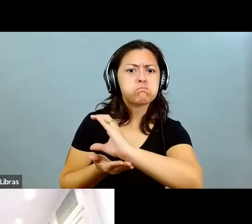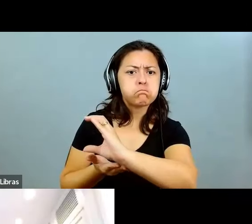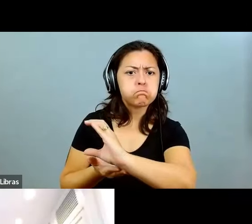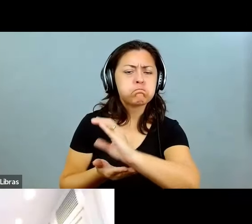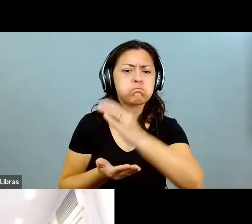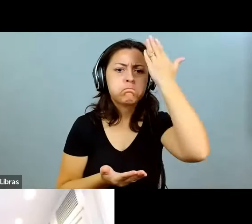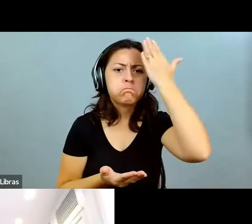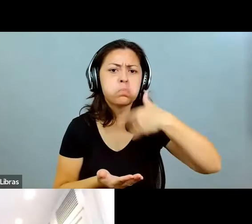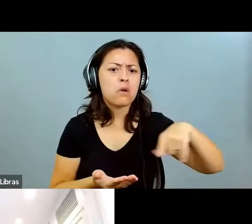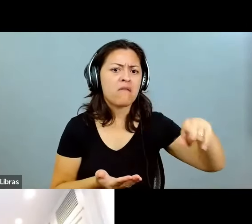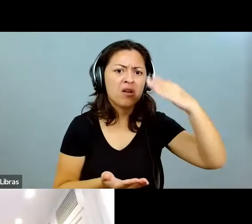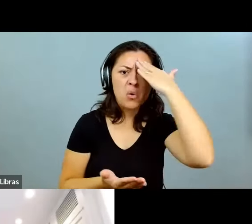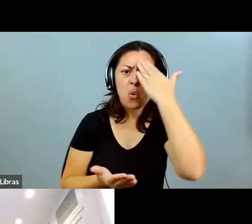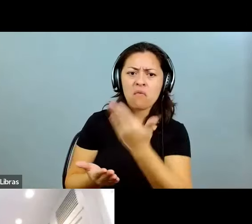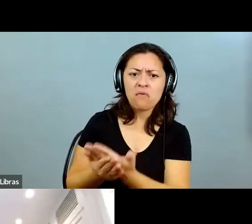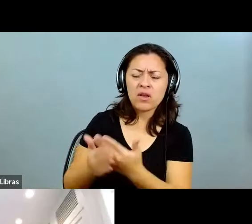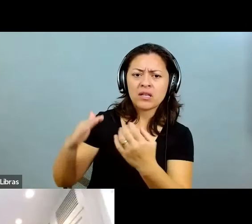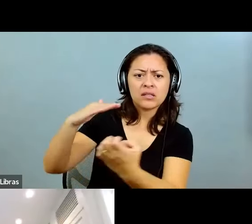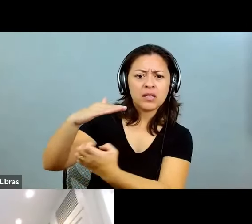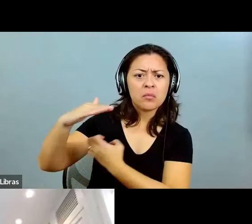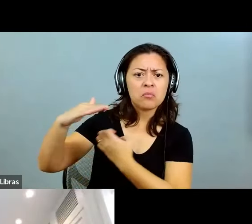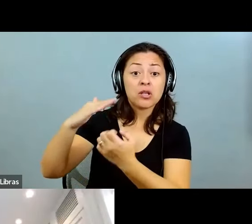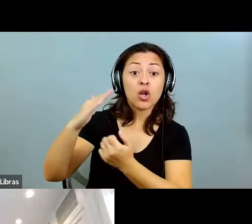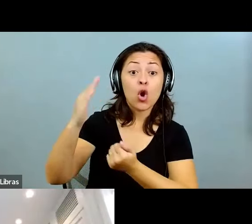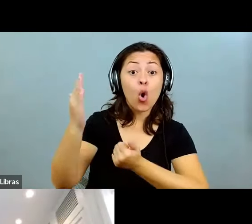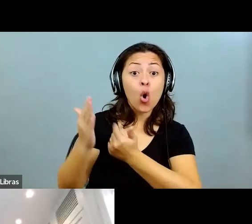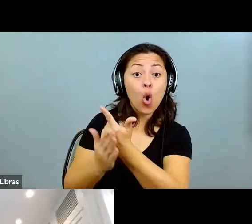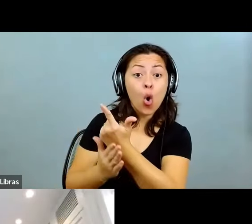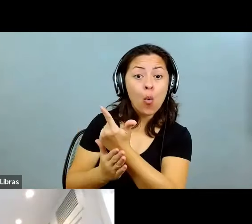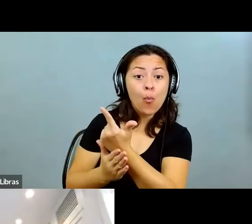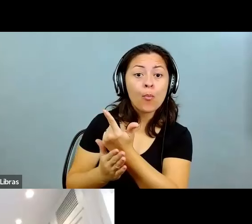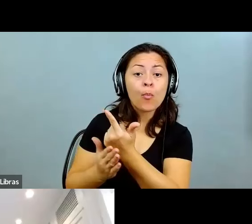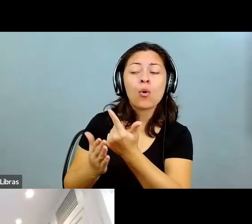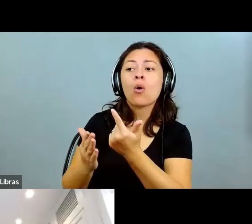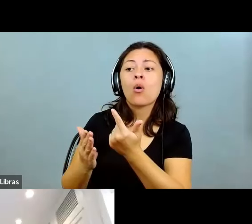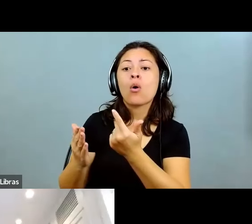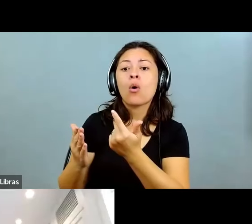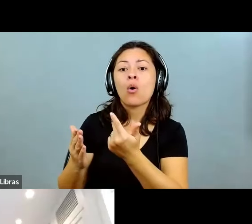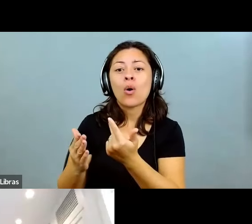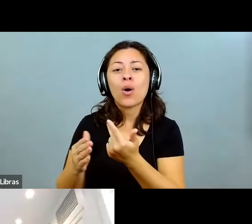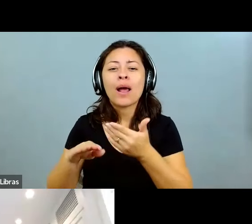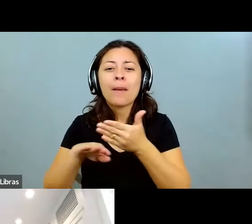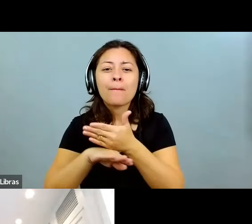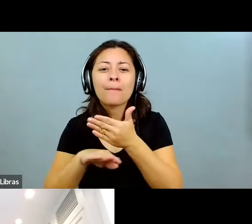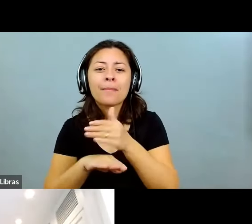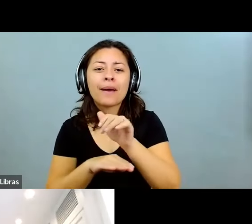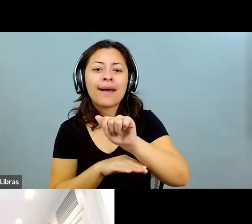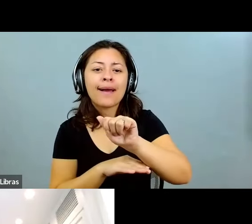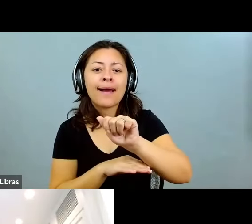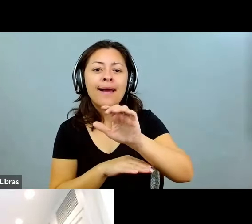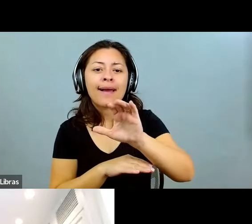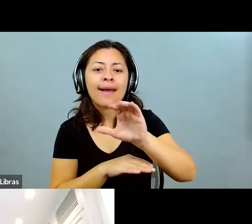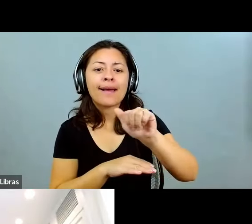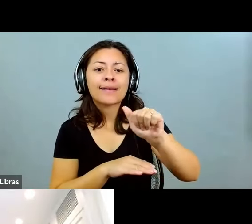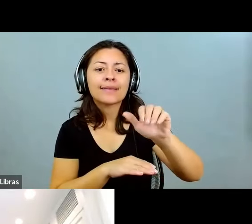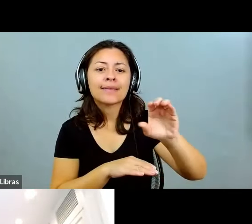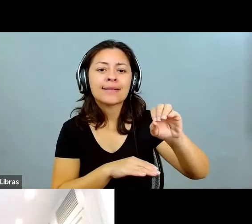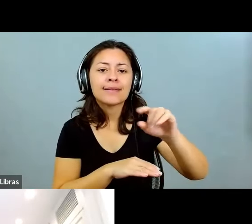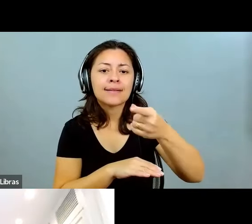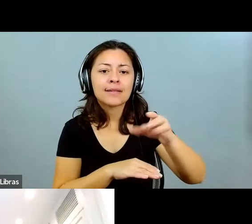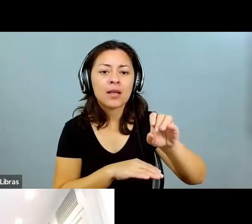grande na exc agrícola o fato Dee ter comprado ser participação importante eh n das nossas ações não temos eh